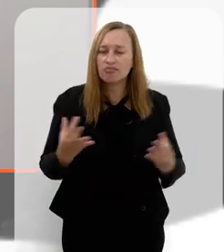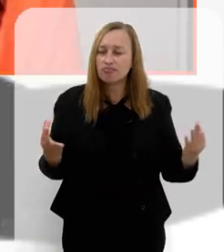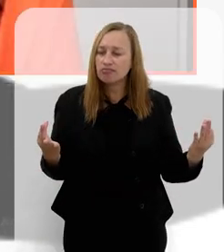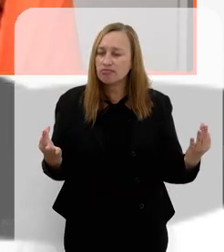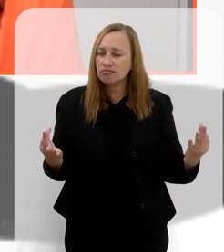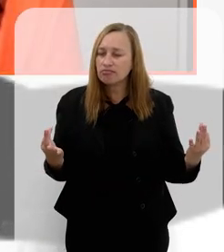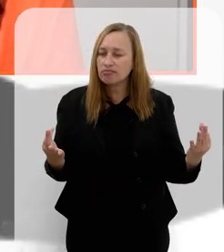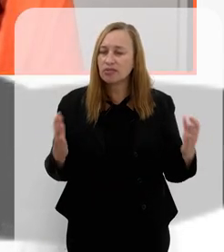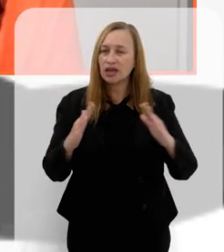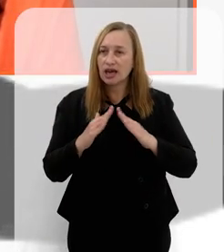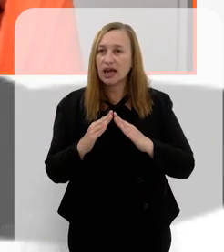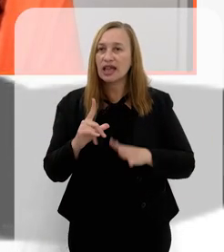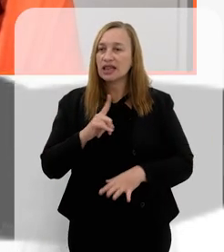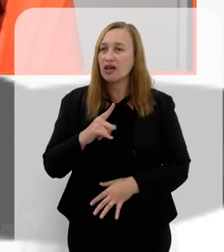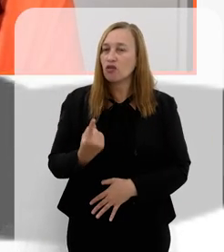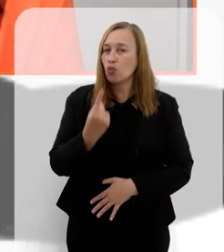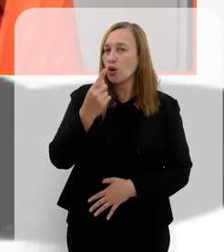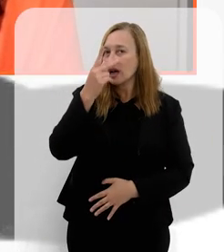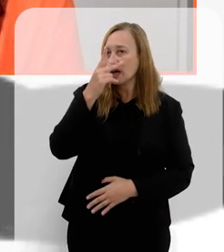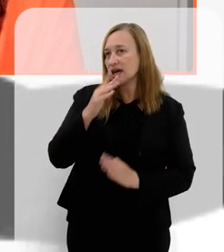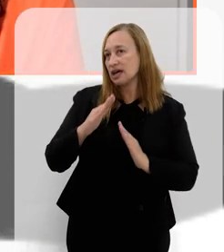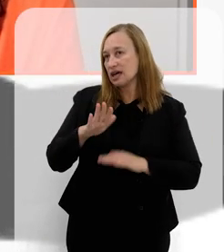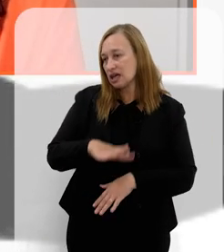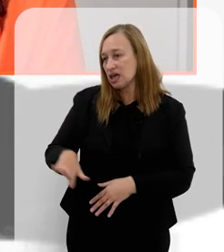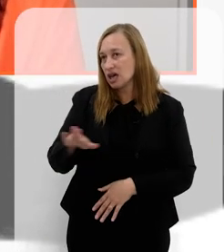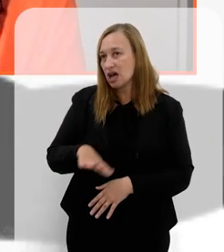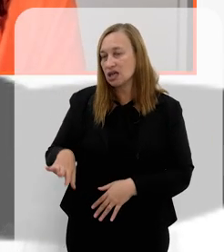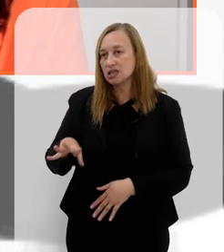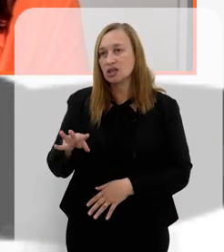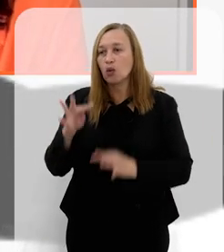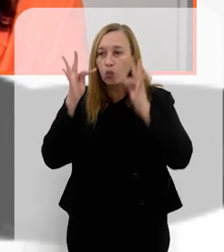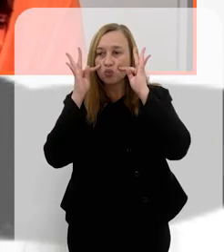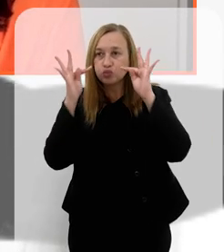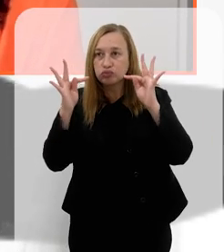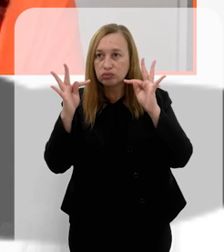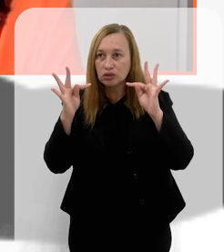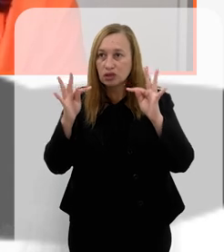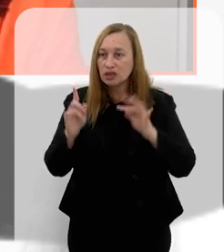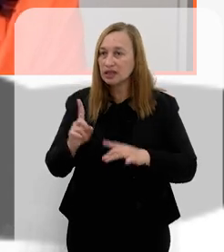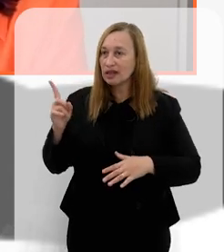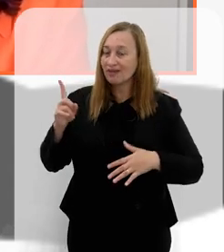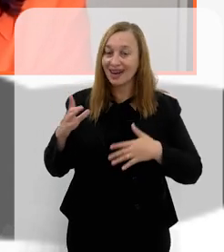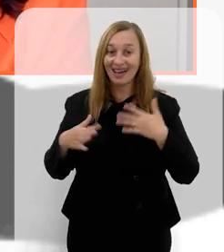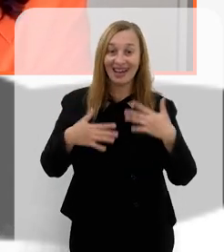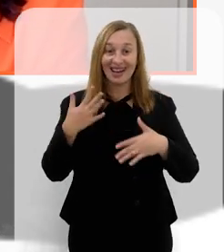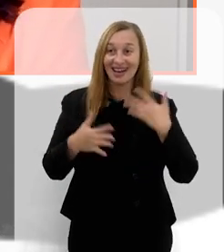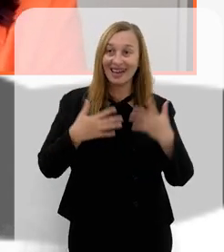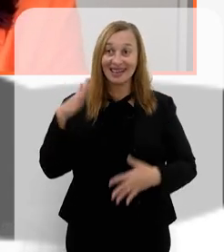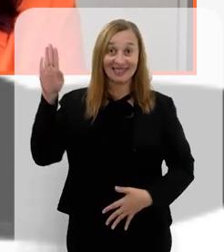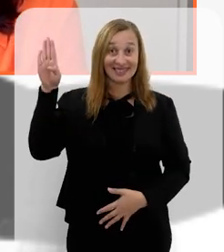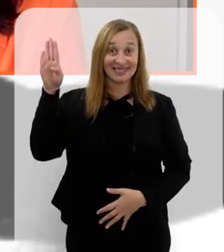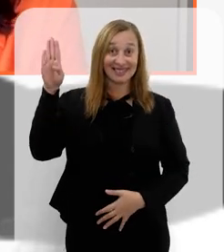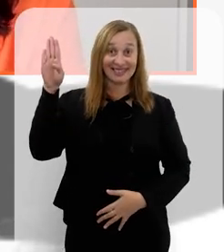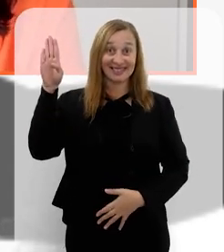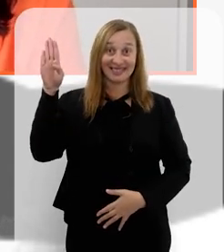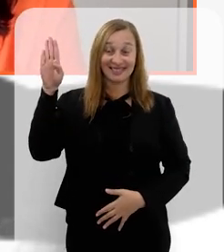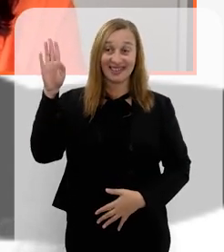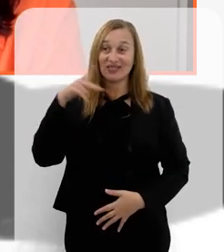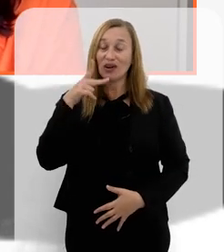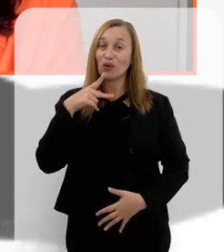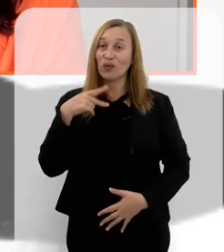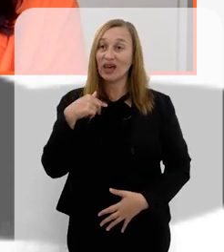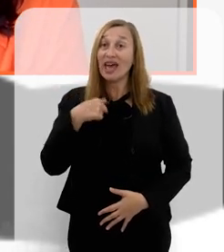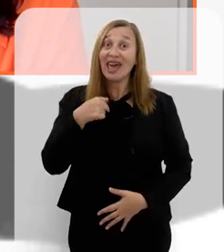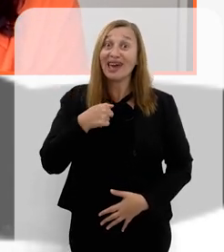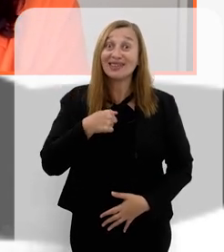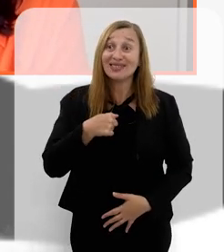casa? E aí teve uma criança que deu um testemunho, que estava lá toda animada e falou